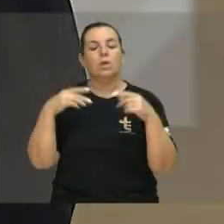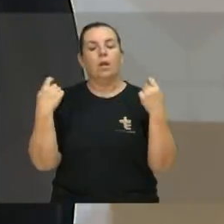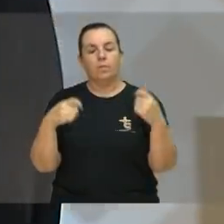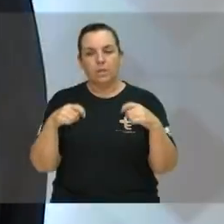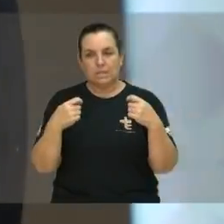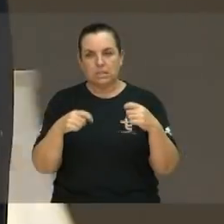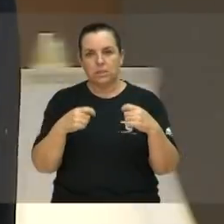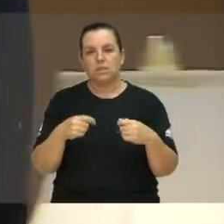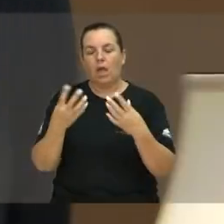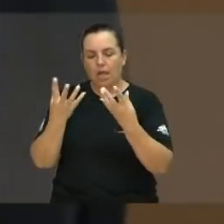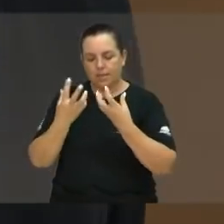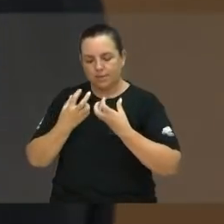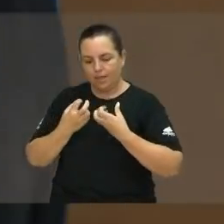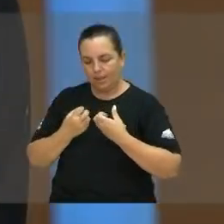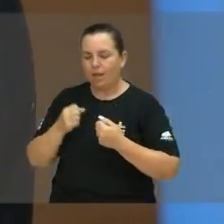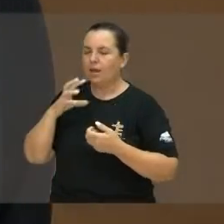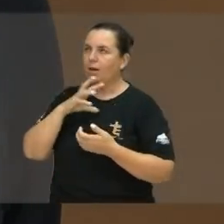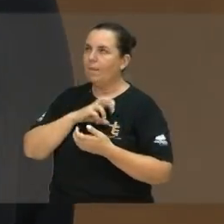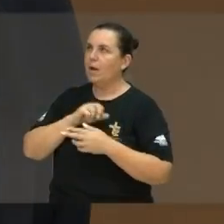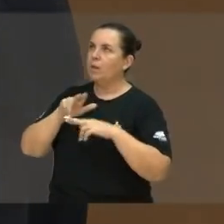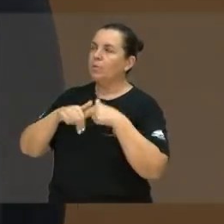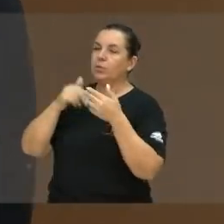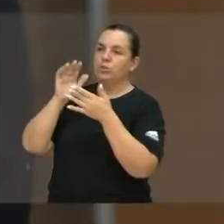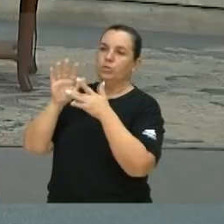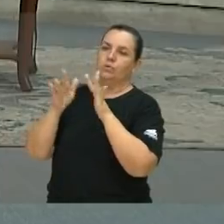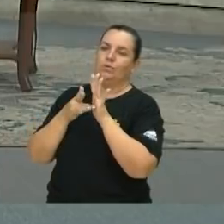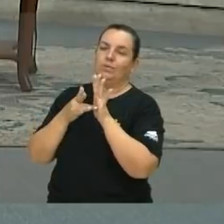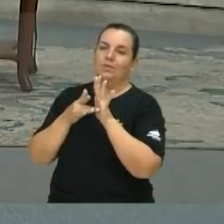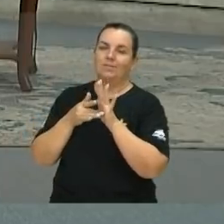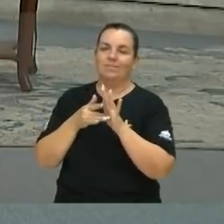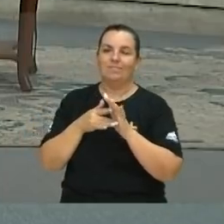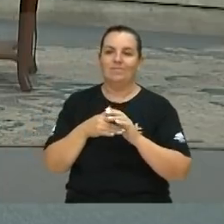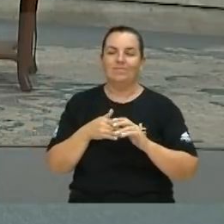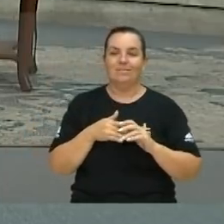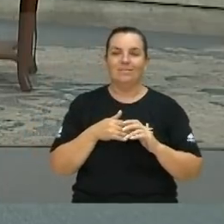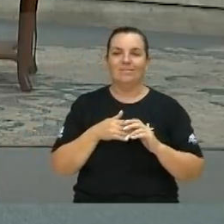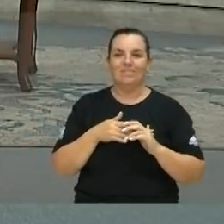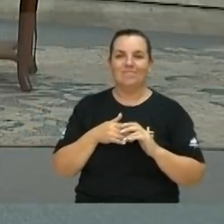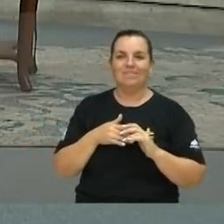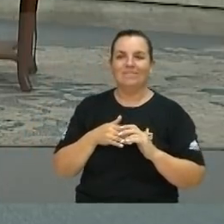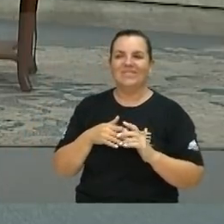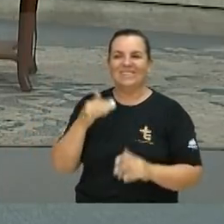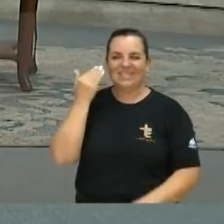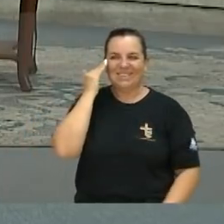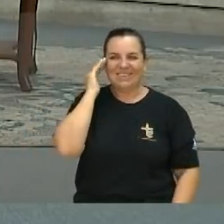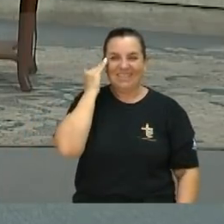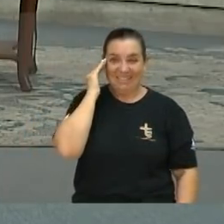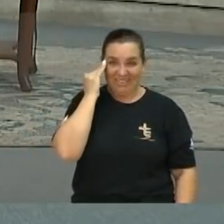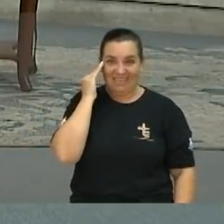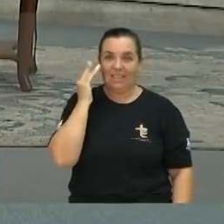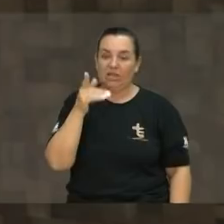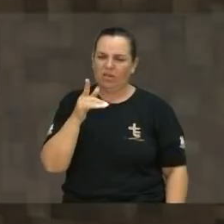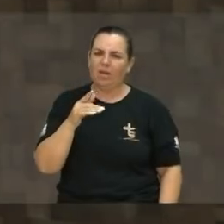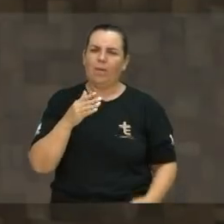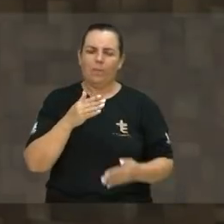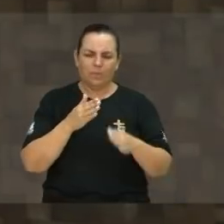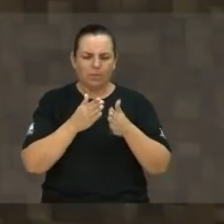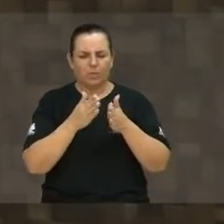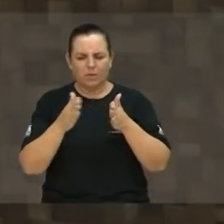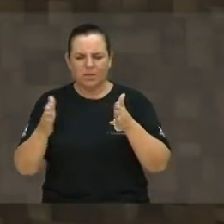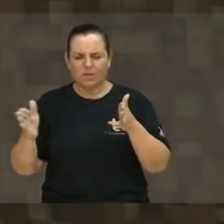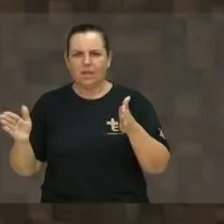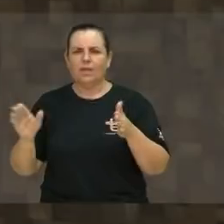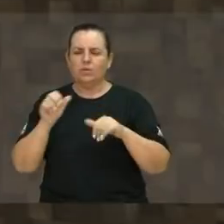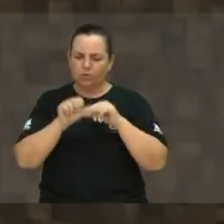preciso deixar-se amar por ele oi entendeu o menino não é um processo de conversão que